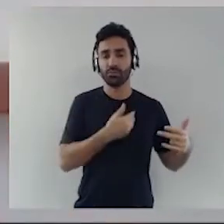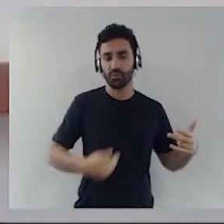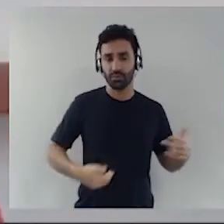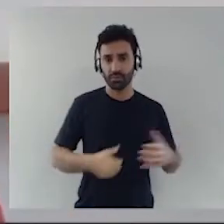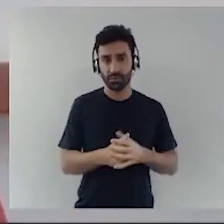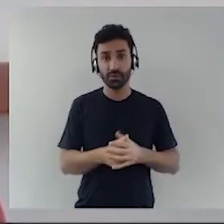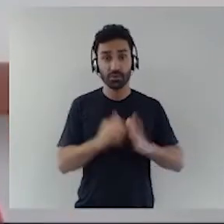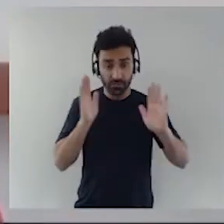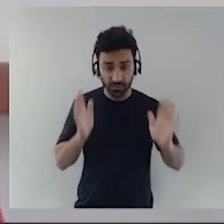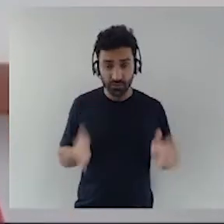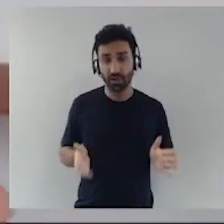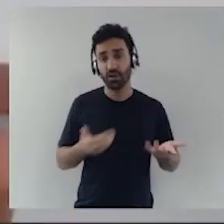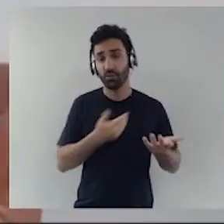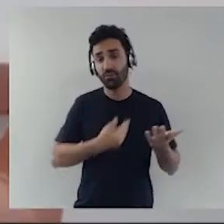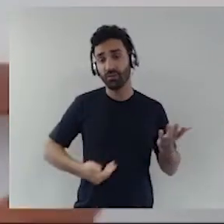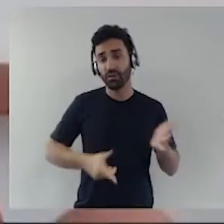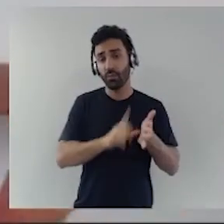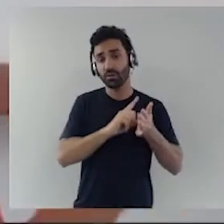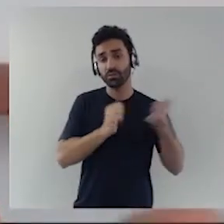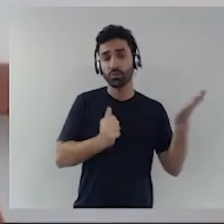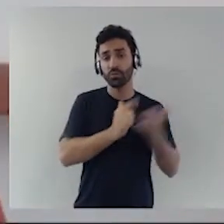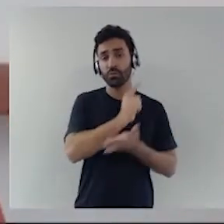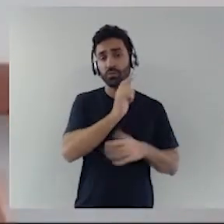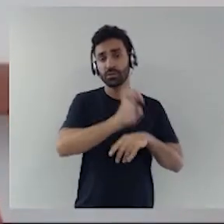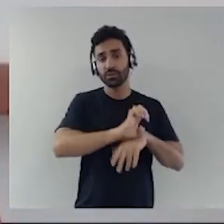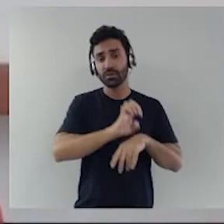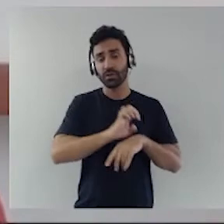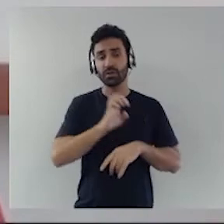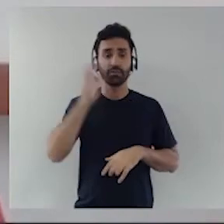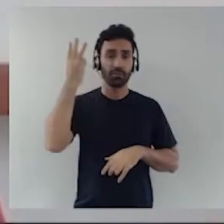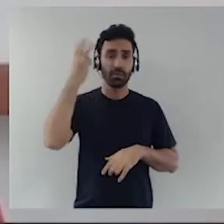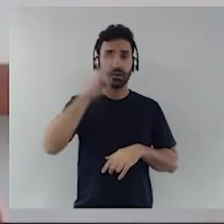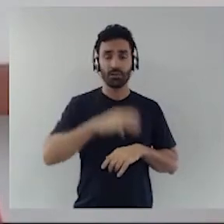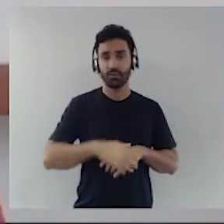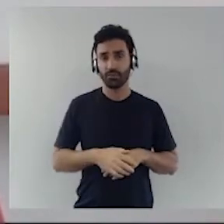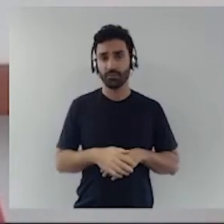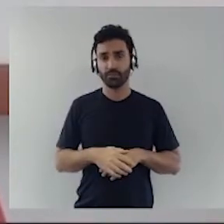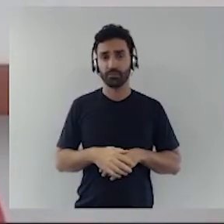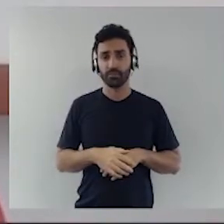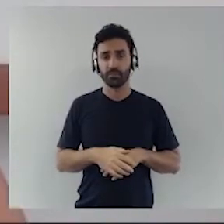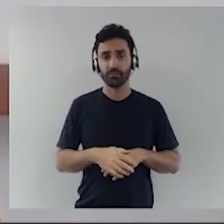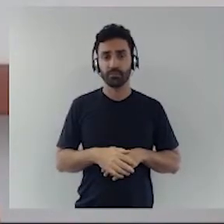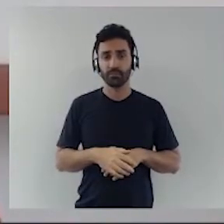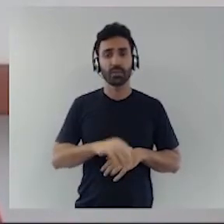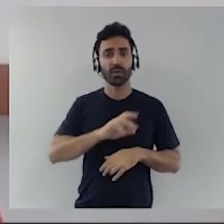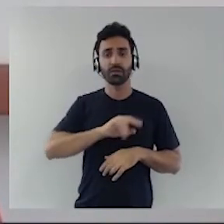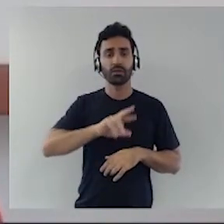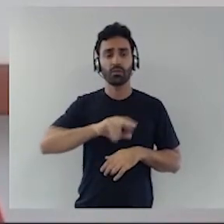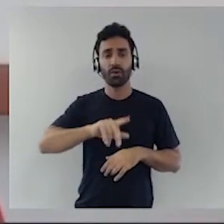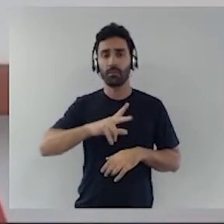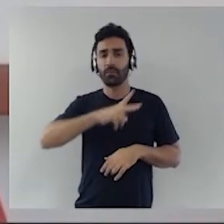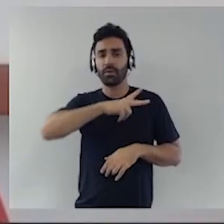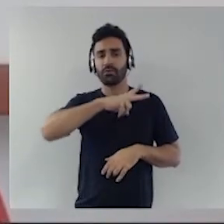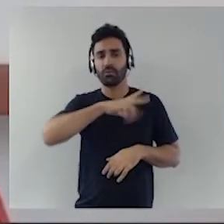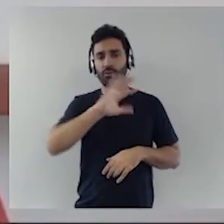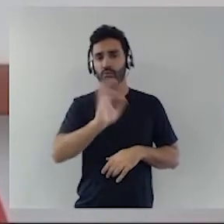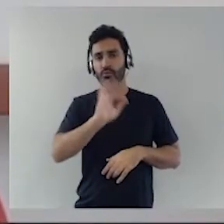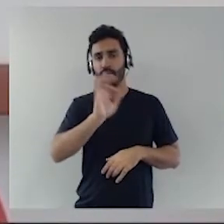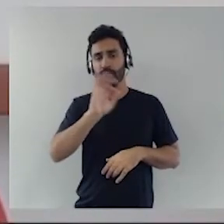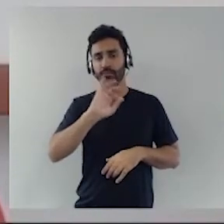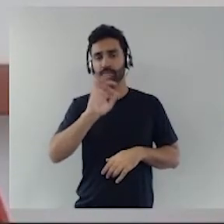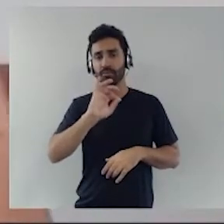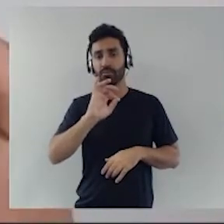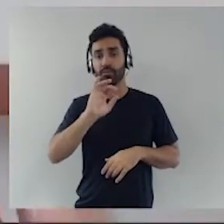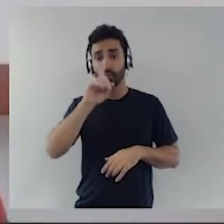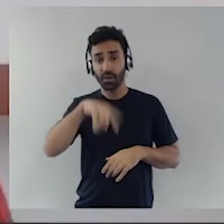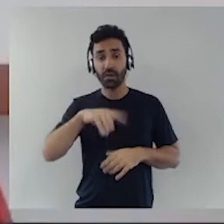já tinham sido adquiridos pelo estado do maranhão ele não era mais um bem de propriedade particular ele